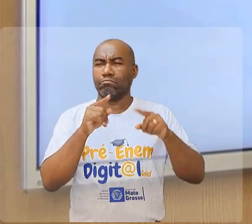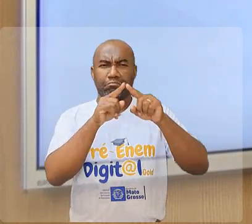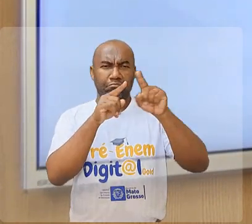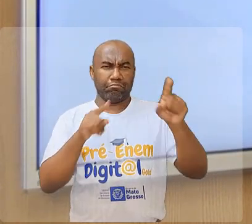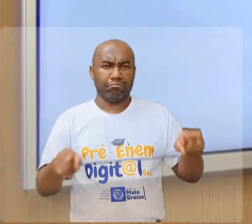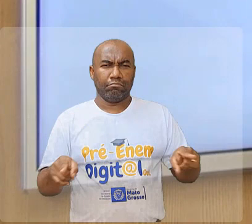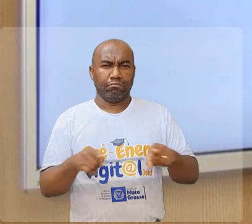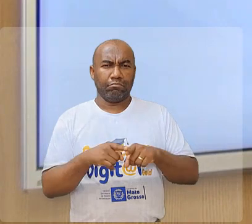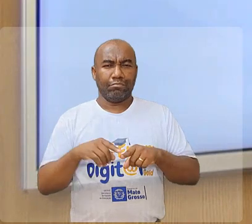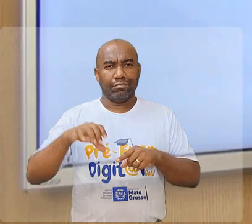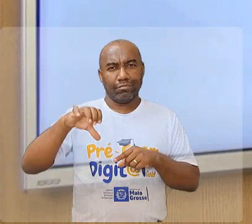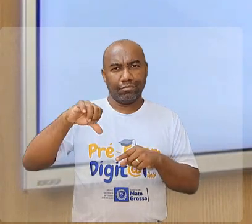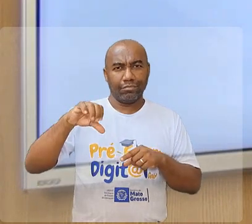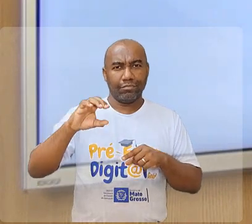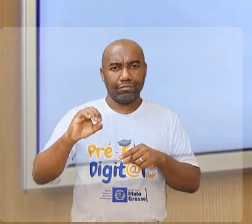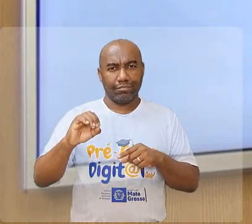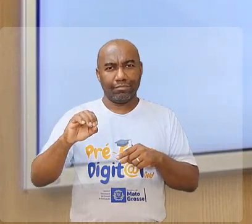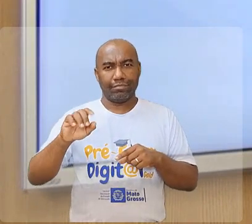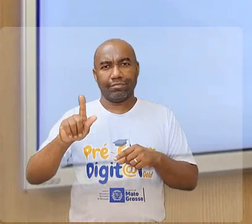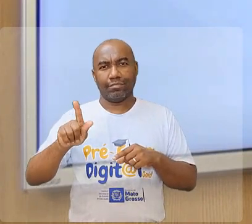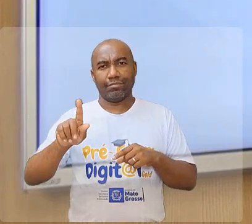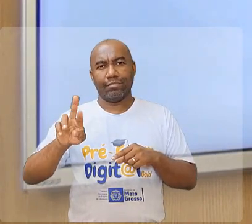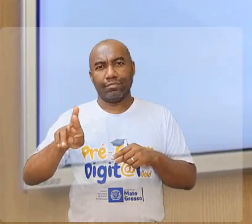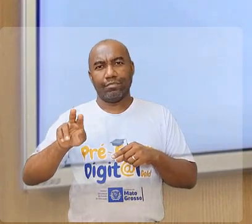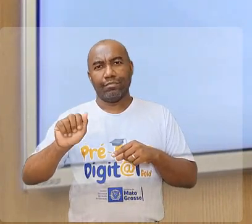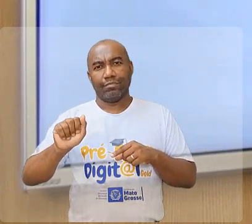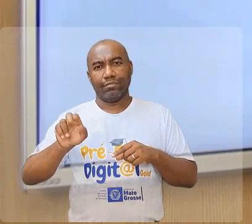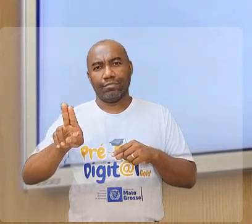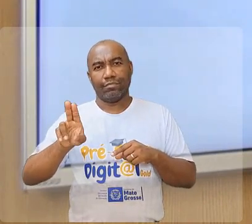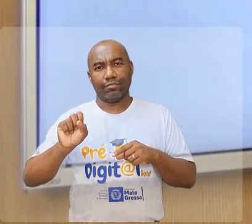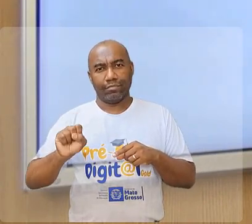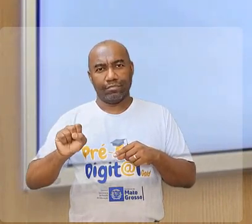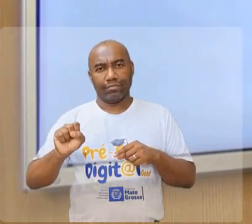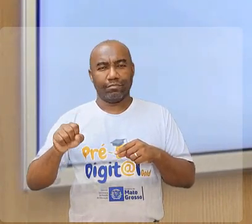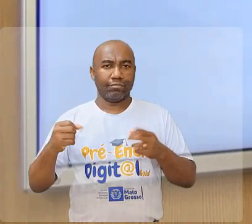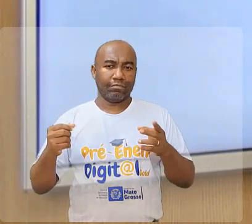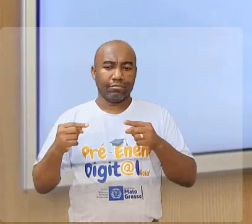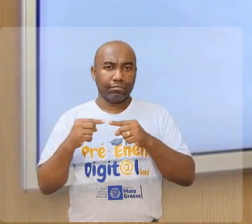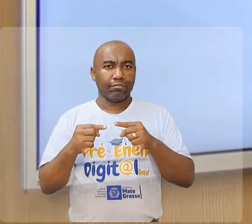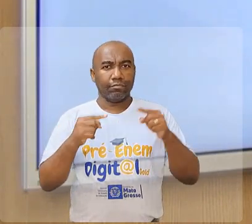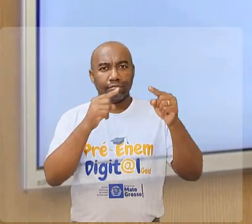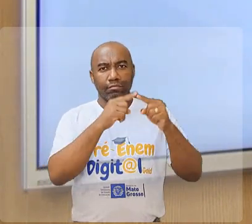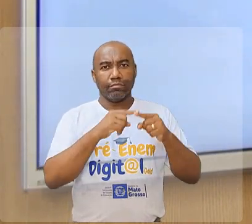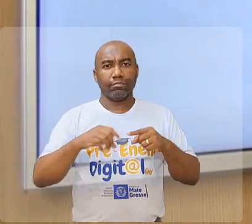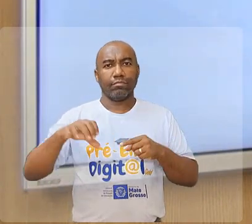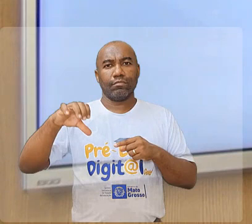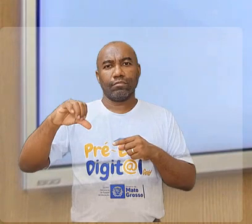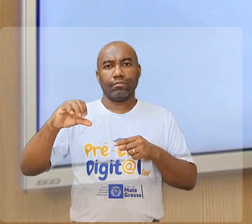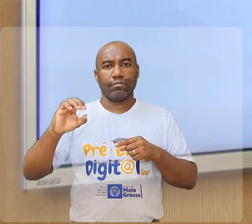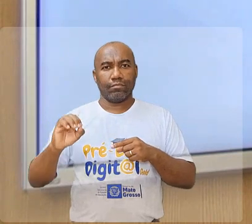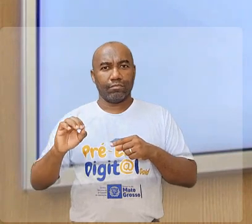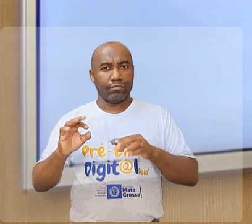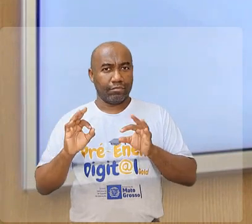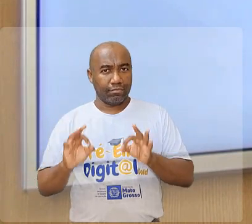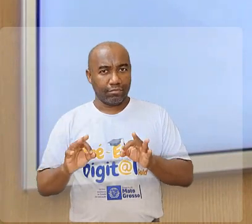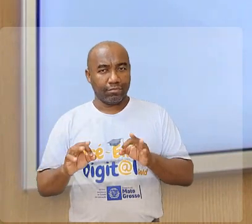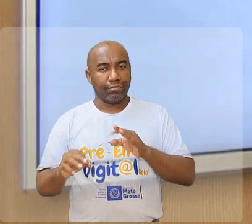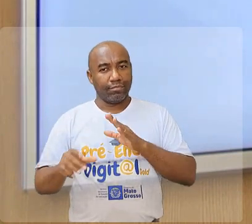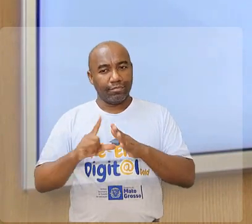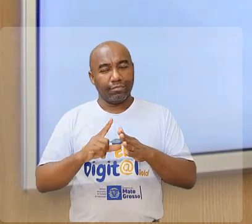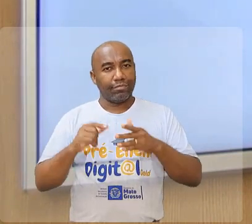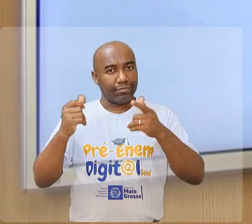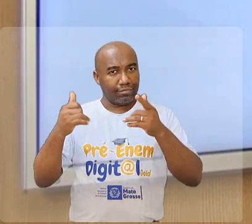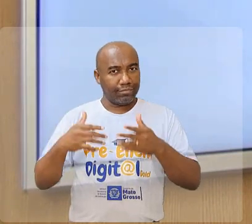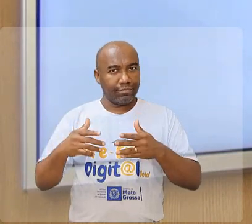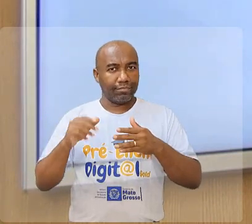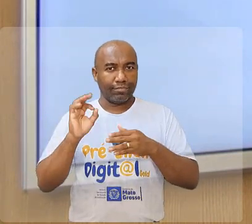Então quer dizer que a soma do roxo com vermelho vai dar 90 isso é importante e não esqueça para os procedimentos que a